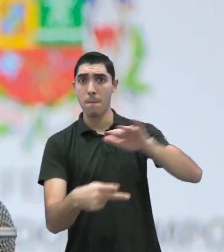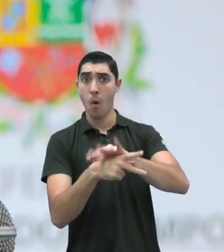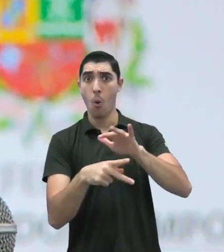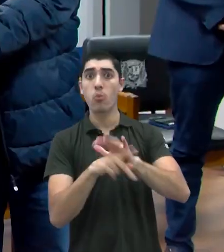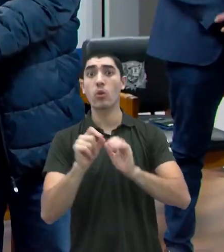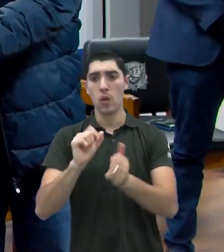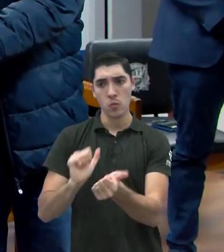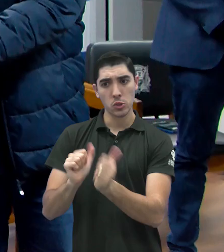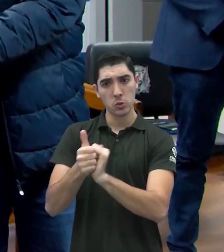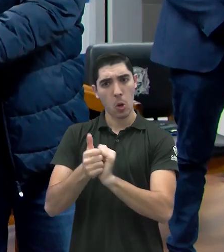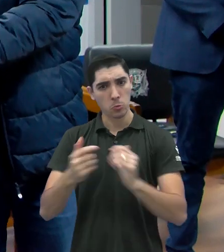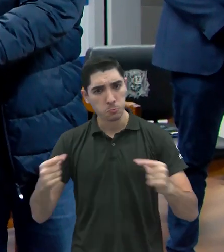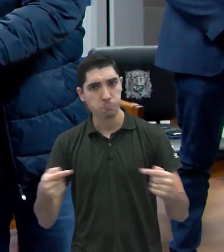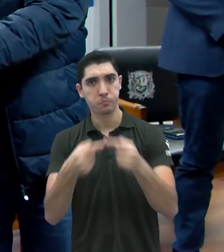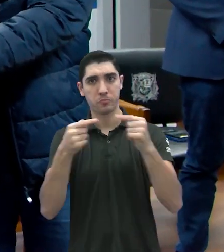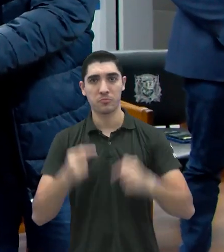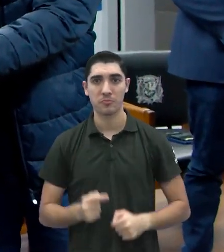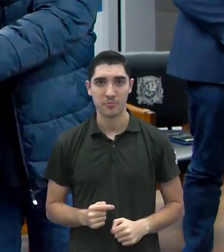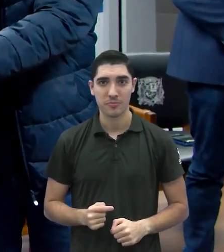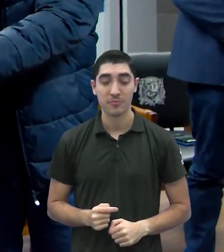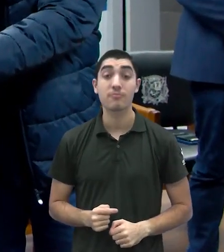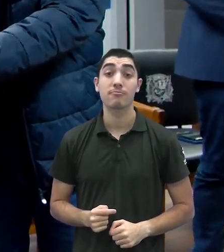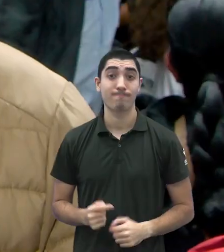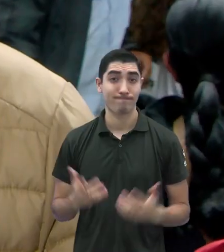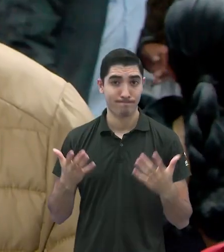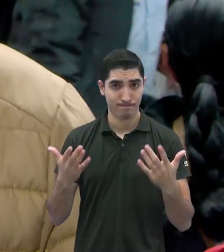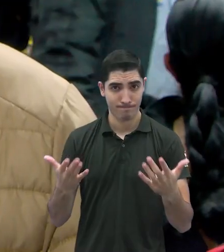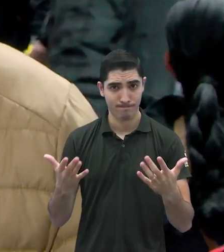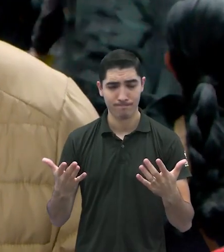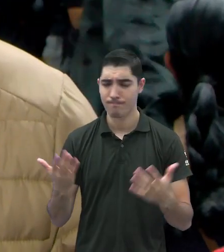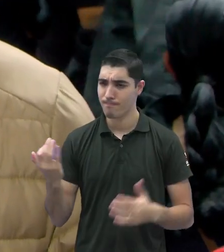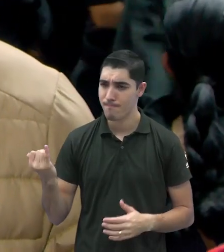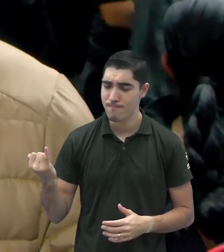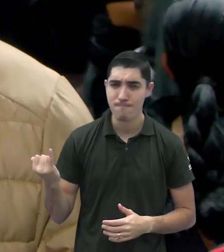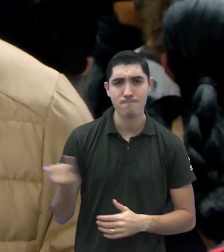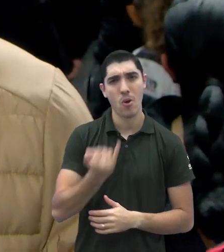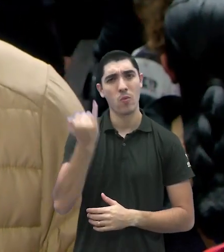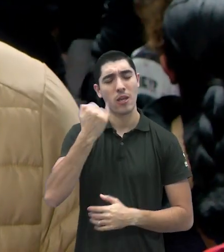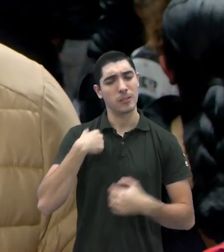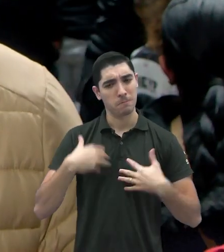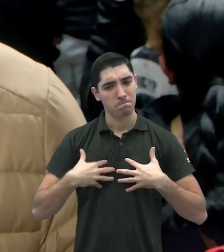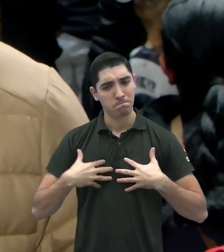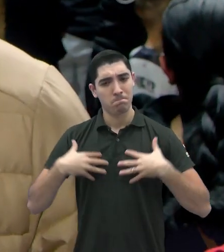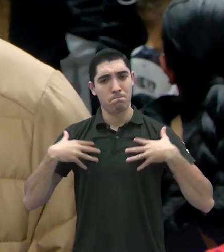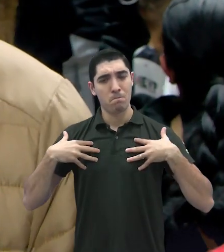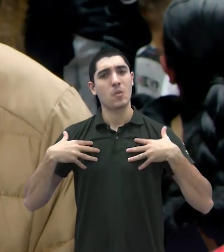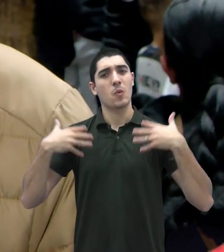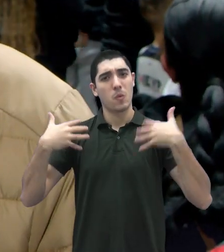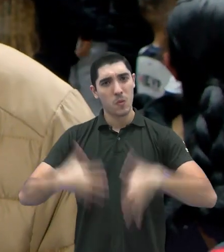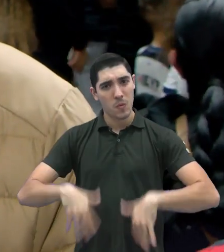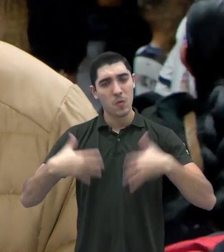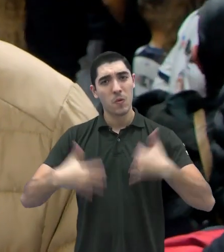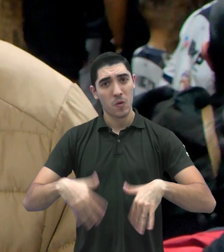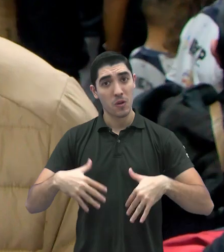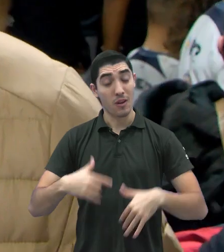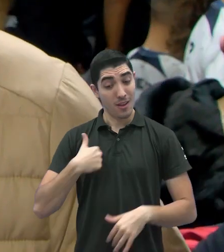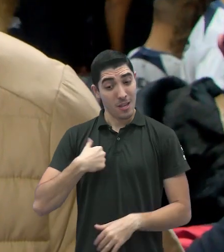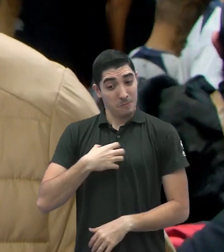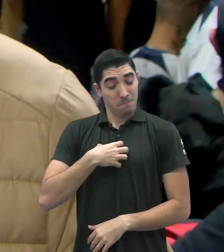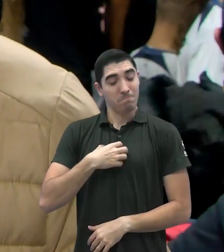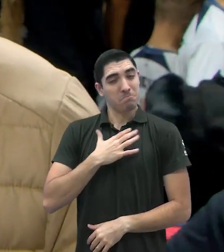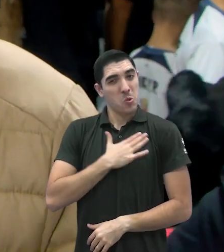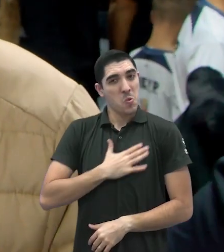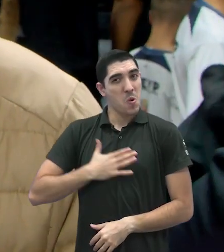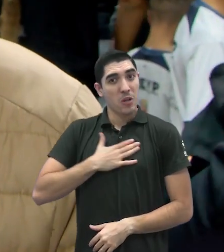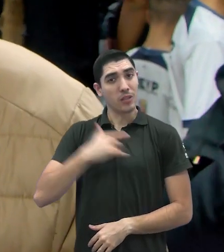no esporte, podendo inspirar outros jovens. É extremamente importante e é uma honra para nós, né? Até